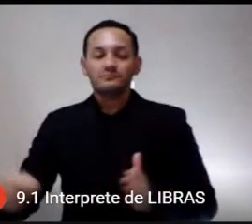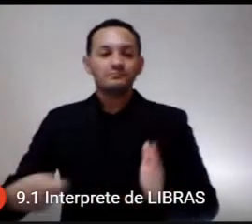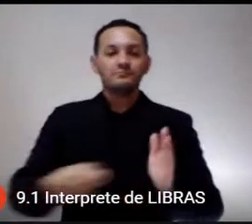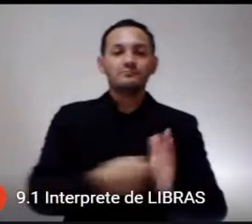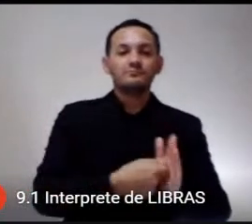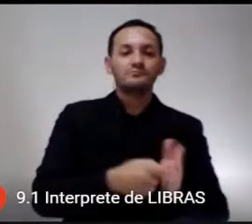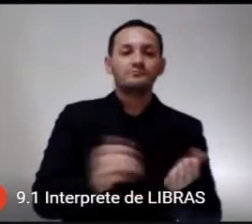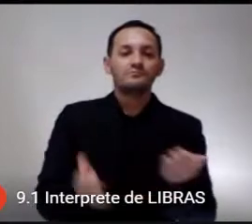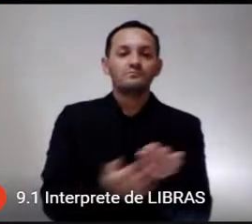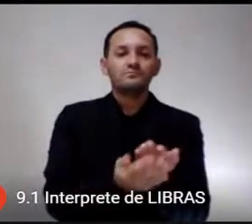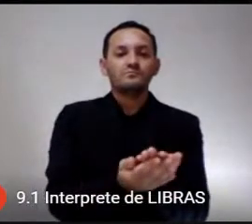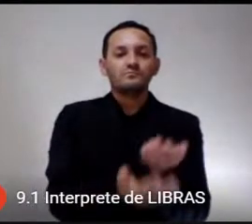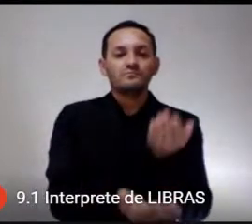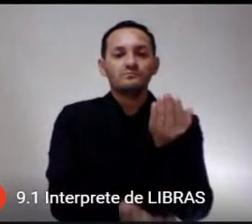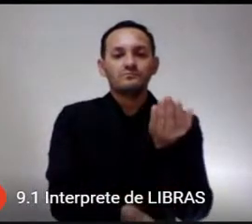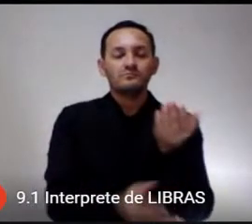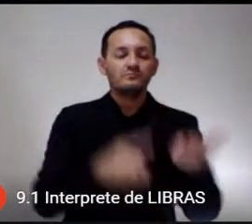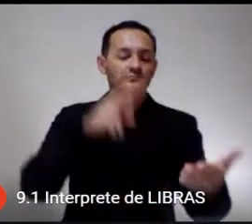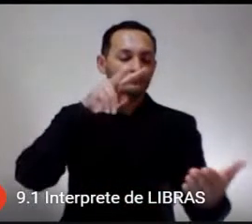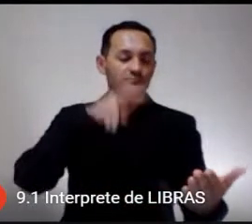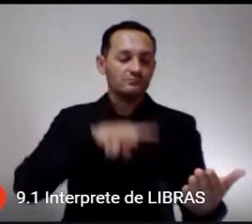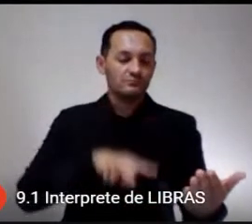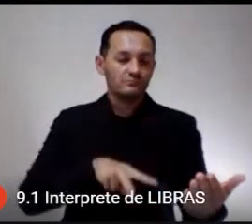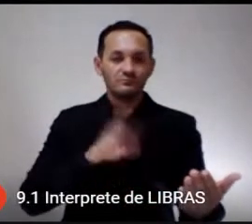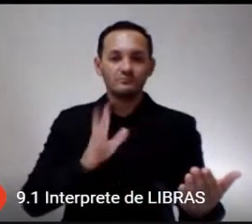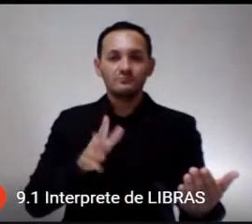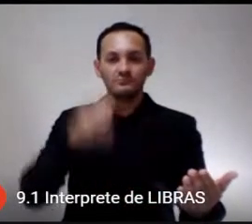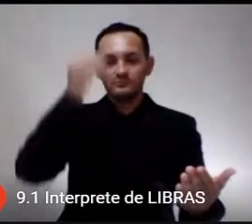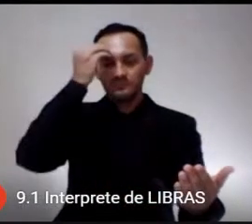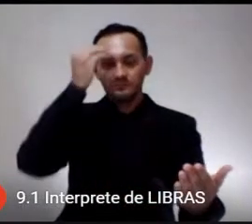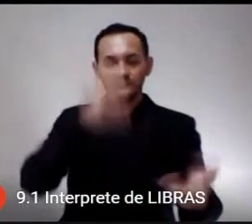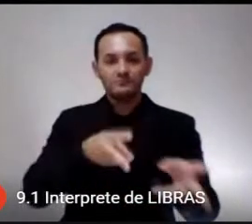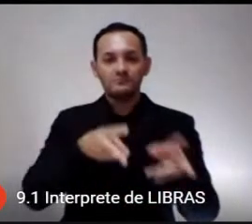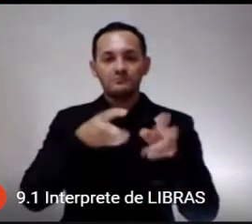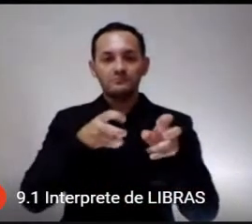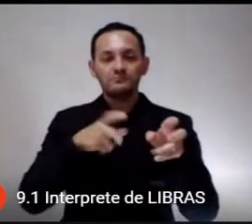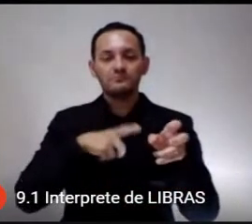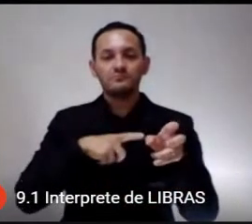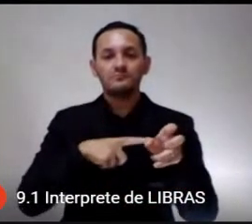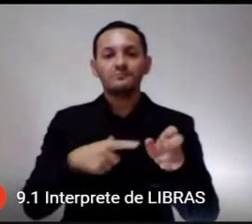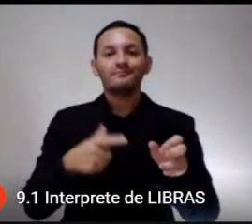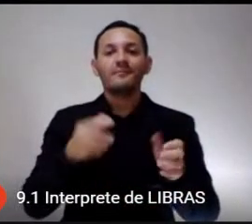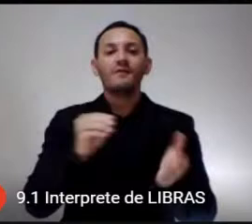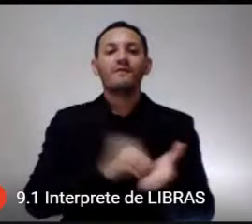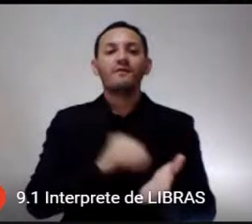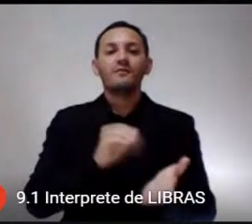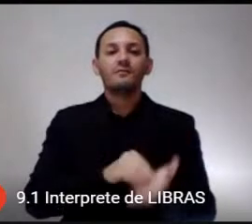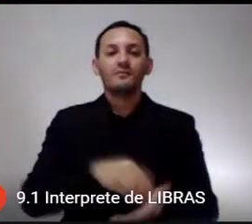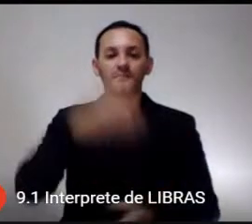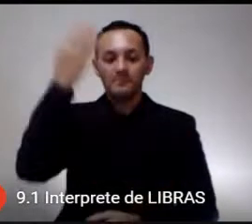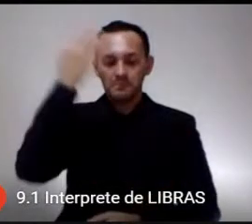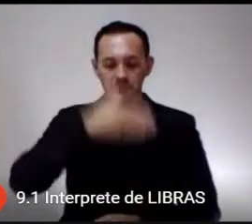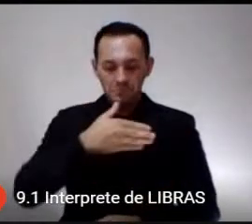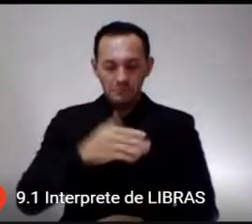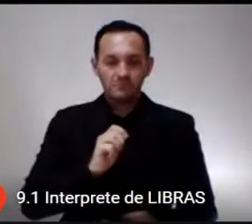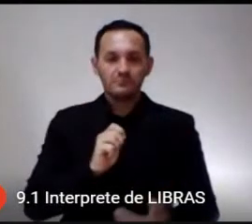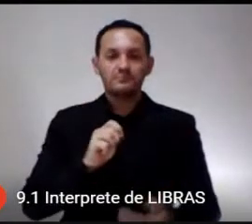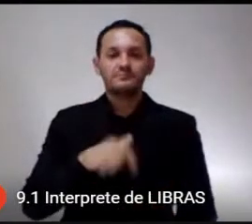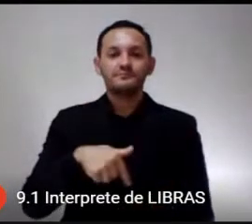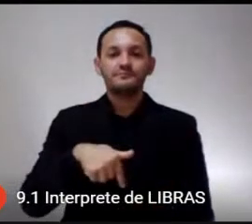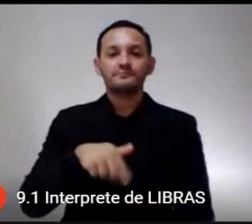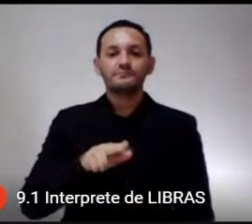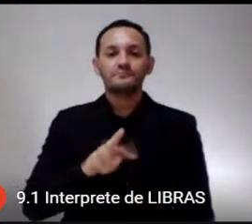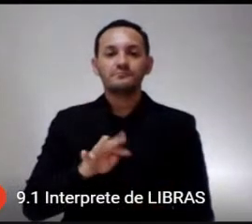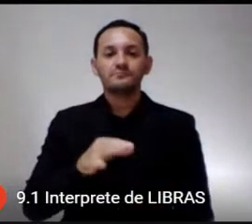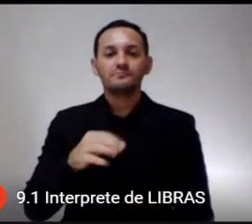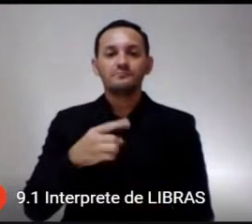documentos juntados em sede recursal, pude verificar que resta pendente a prova de quitação eleitoral, o que